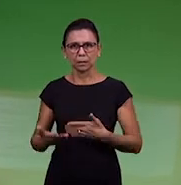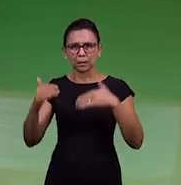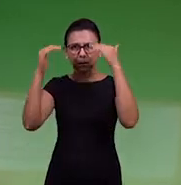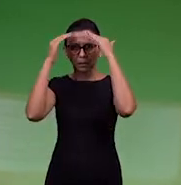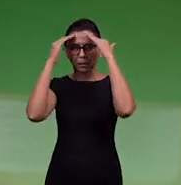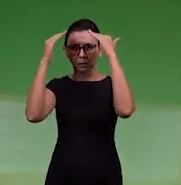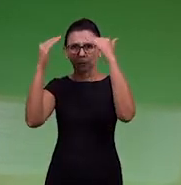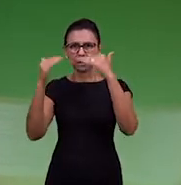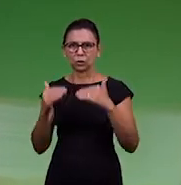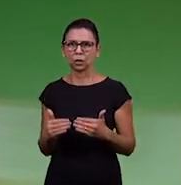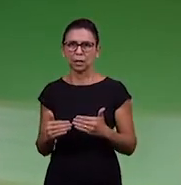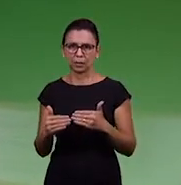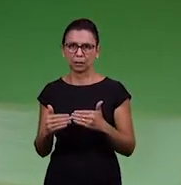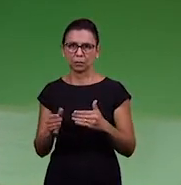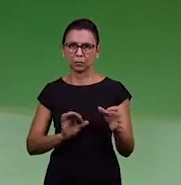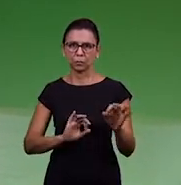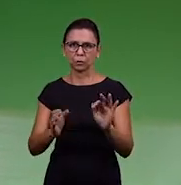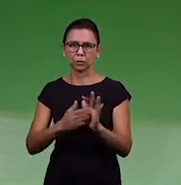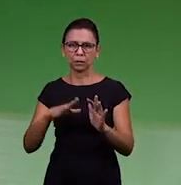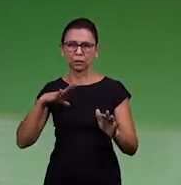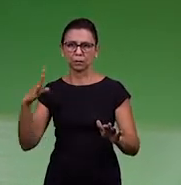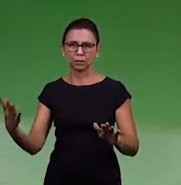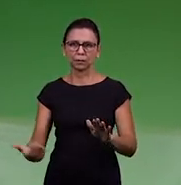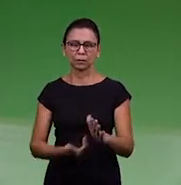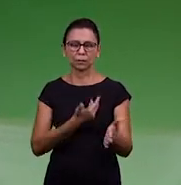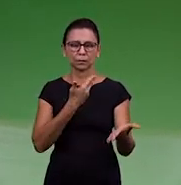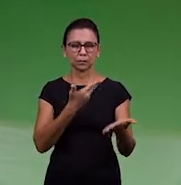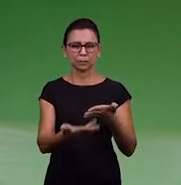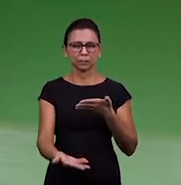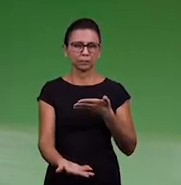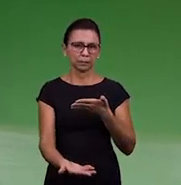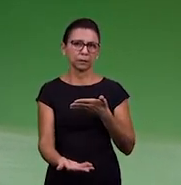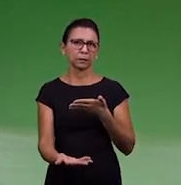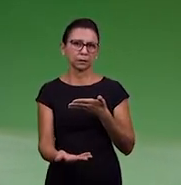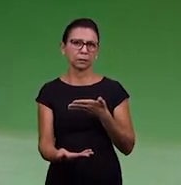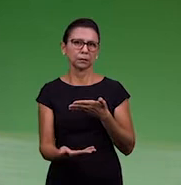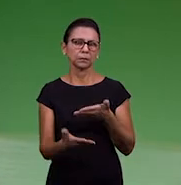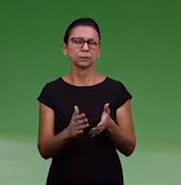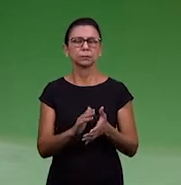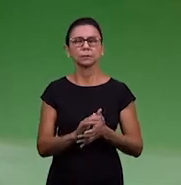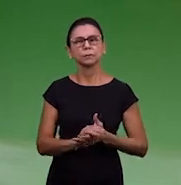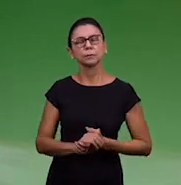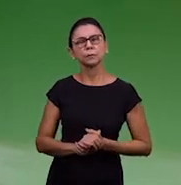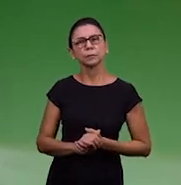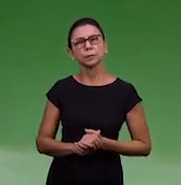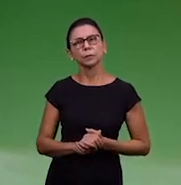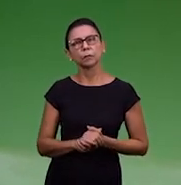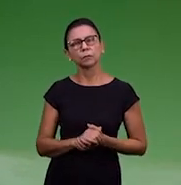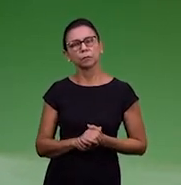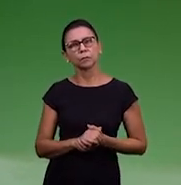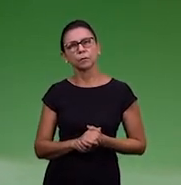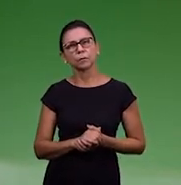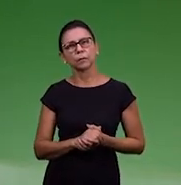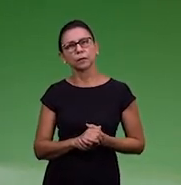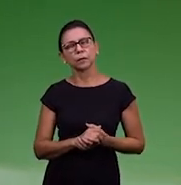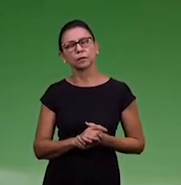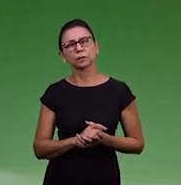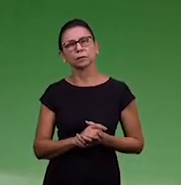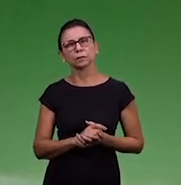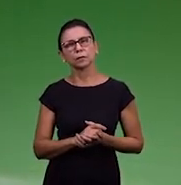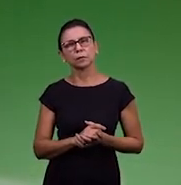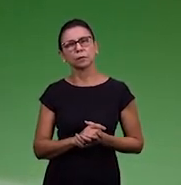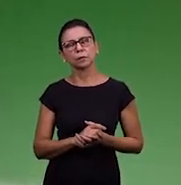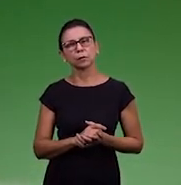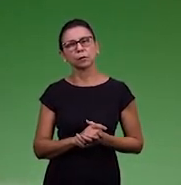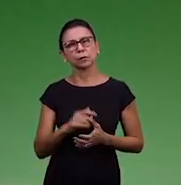foram todos afastados do projeto de salvação. E nós vemos até o interessante, vou até destacar aqui, aquele texto bem lembrado,